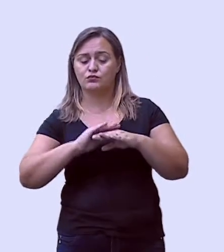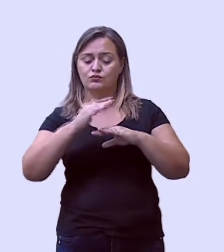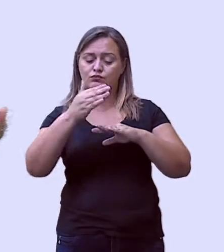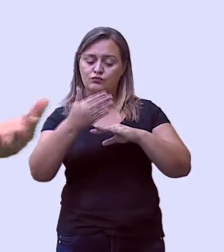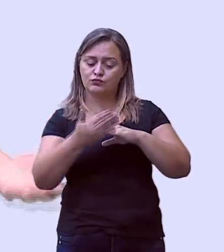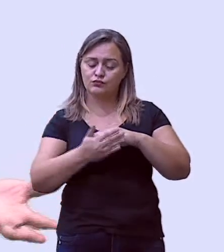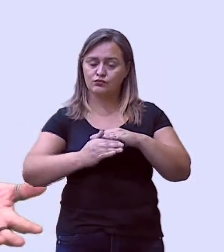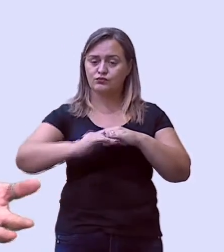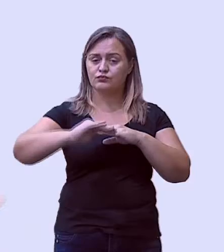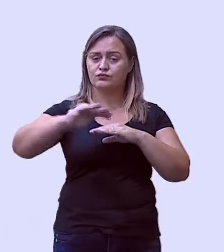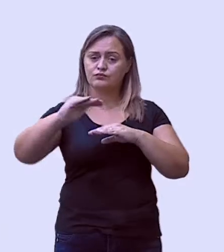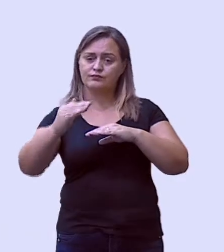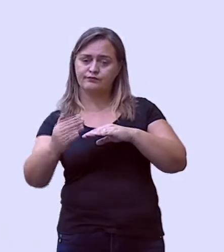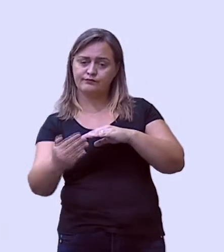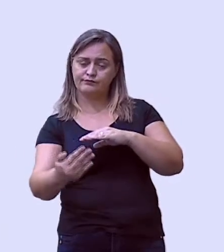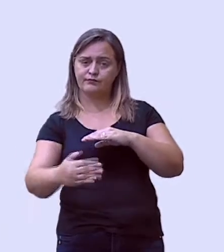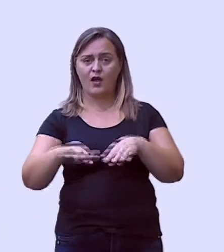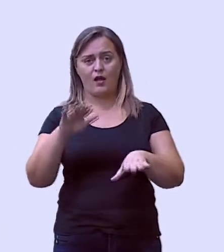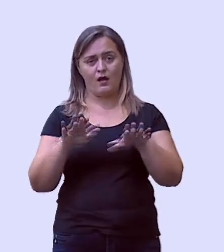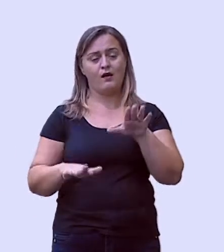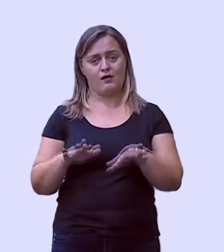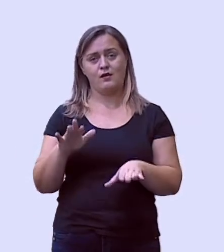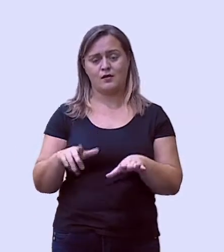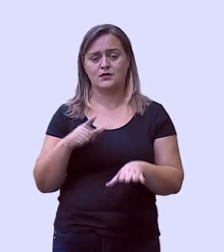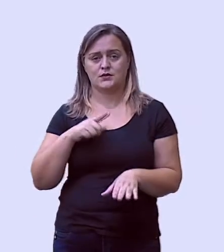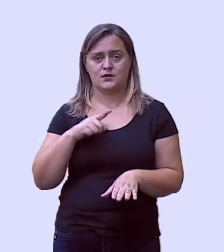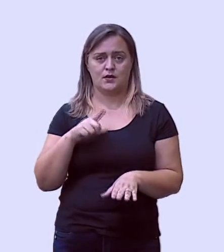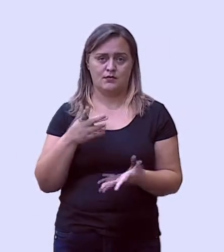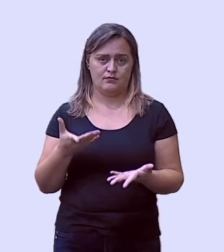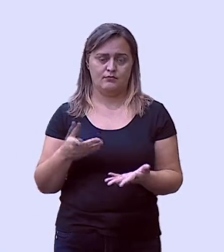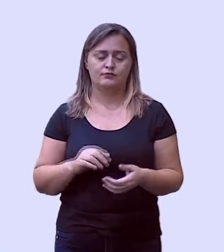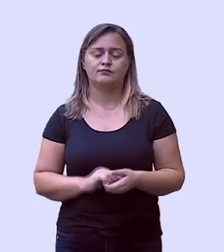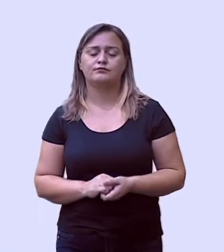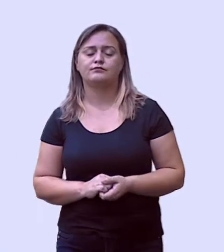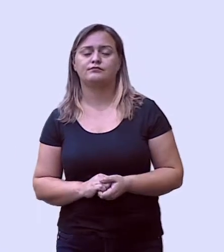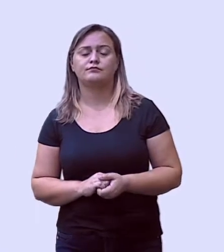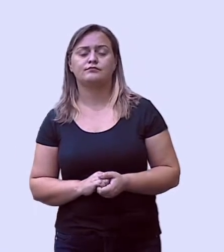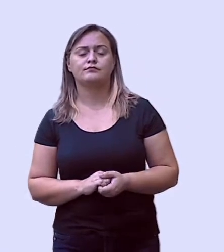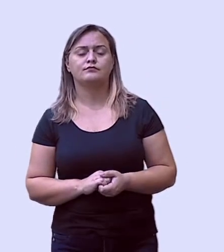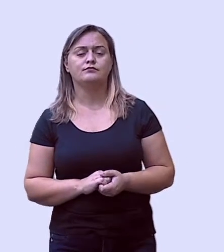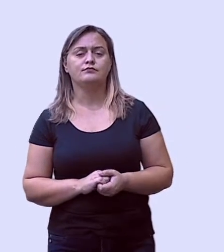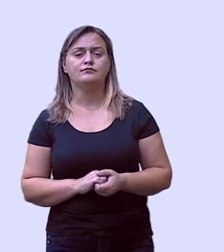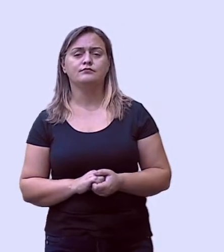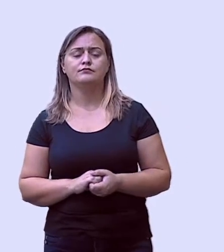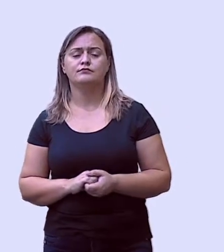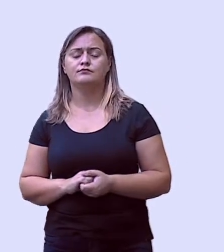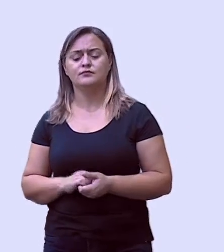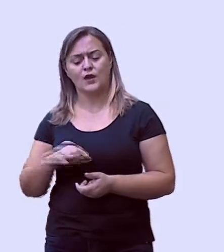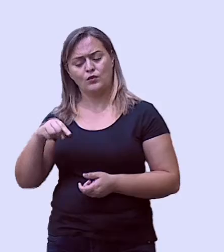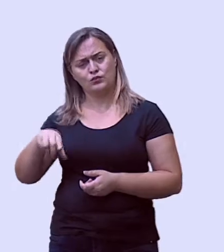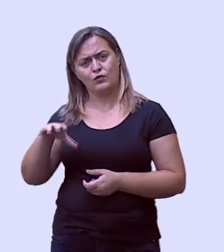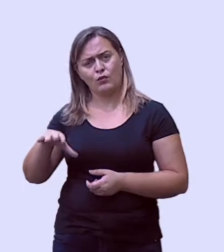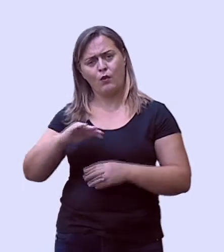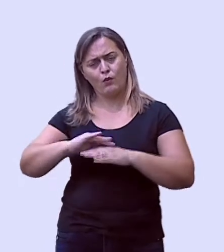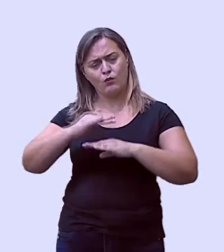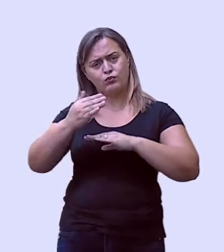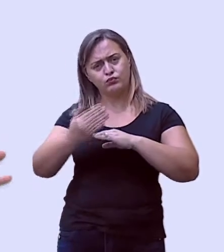serras, morros e elevações. No Pampa também nós vamos encontrar